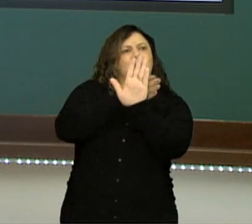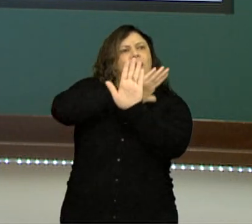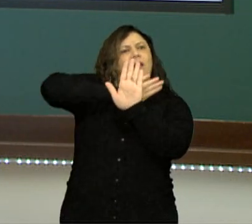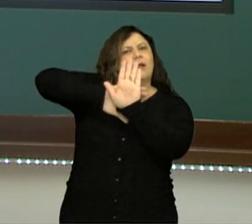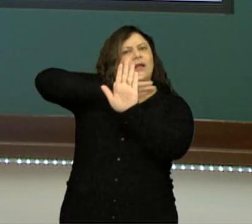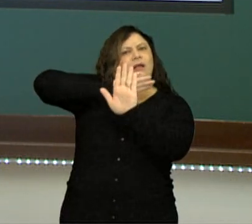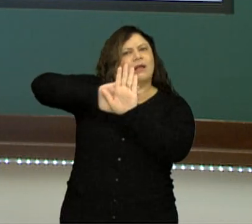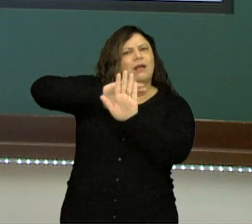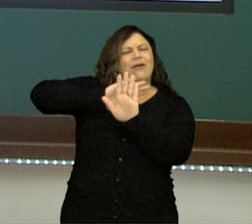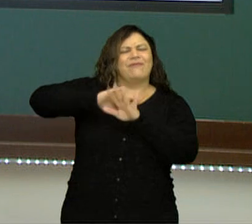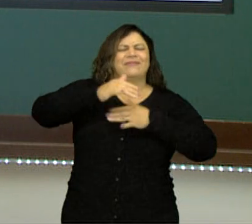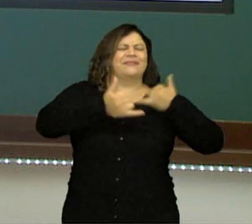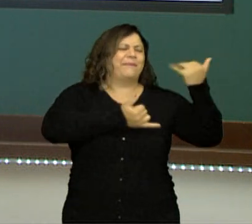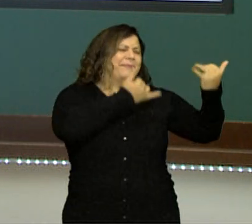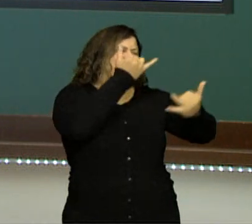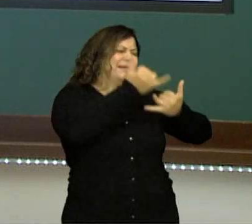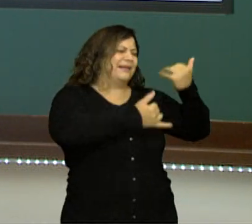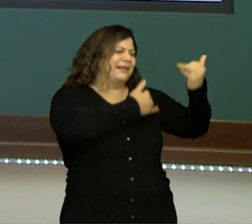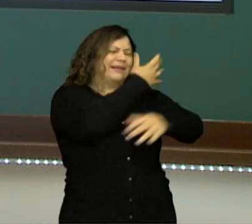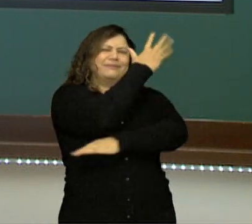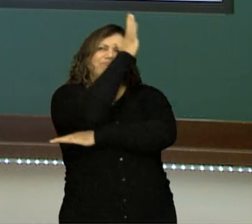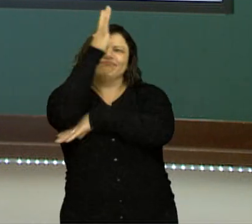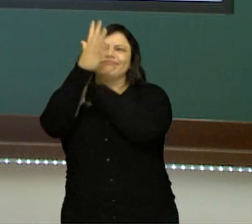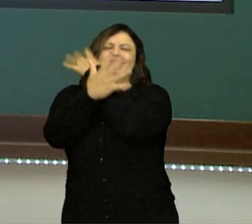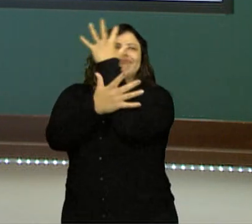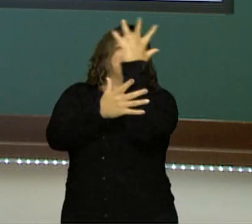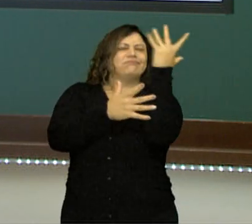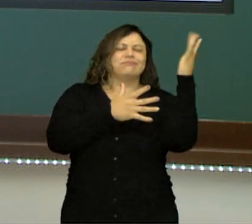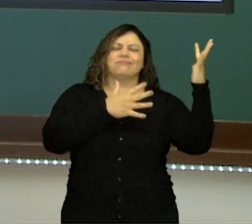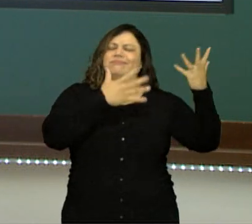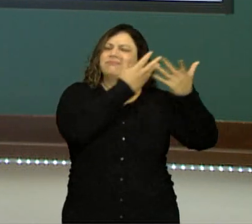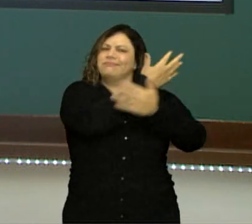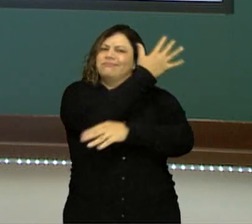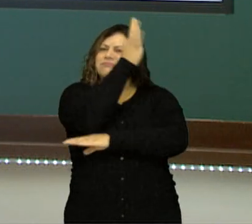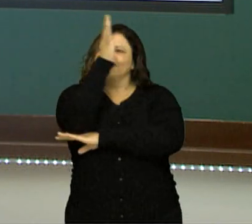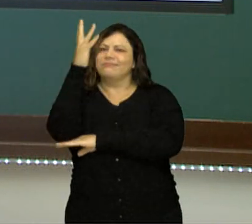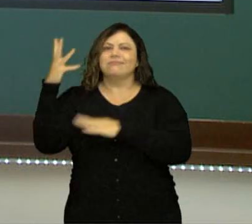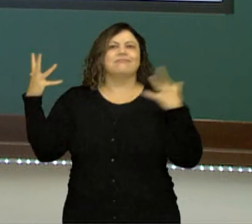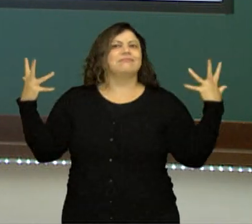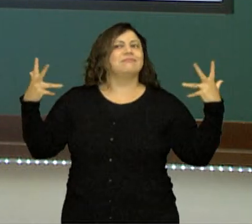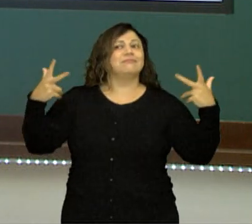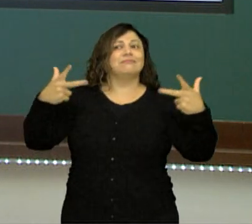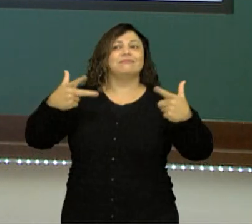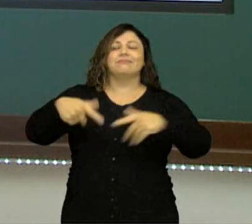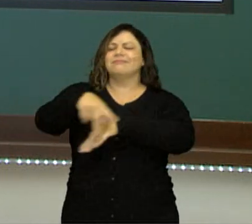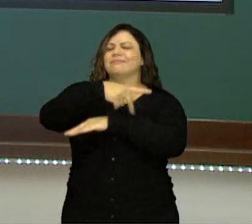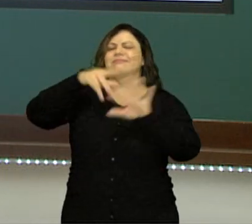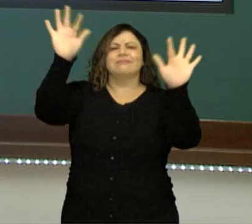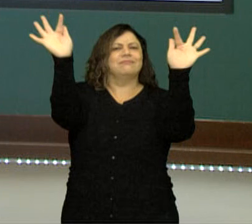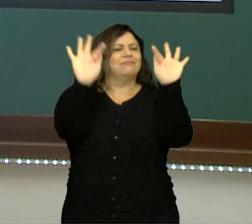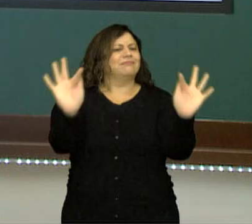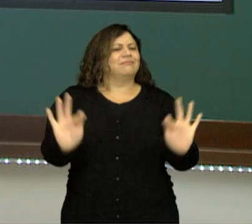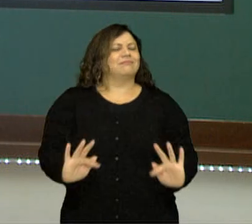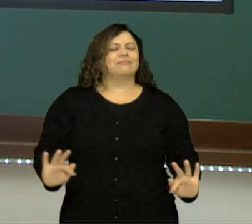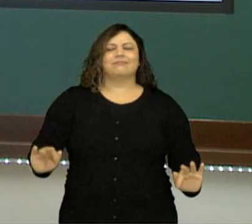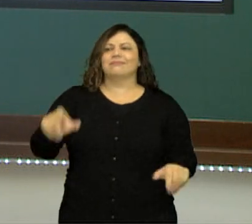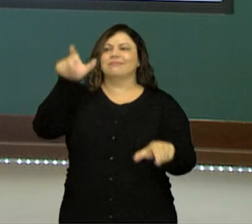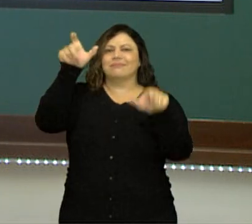e crianças brincando ao ar livre, com um cenário aí de muita natureza. Então um país muito feliz, com pessoas